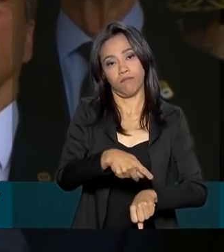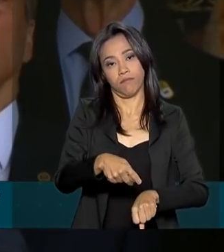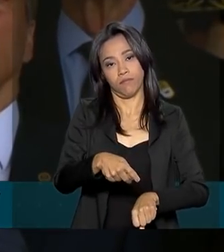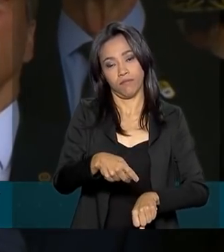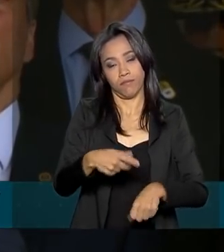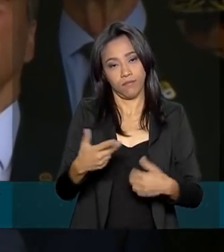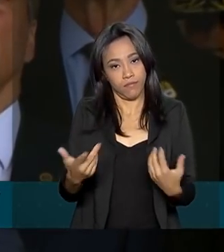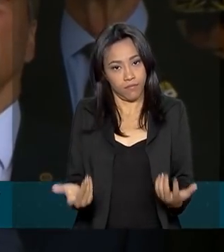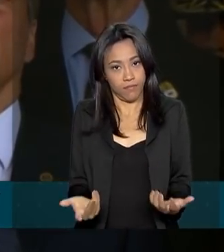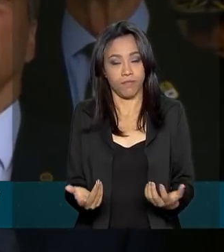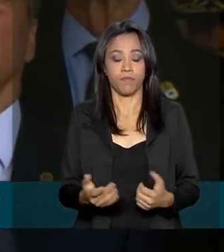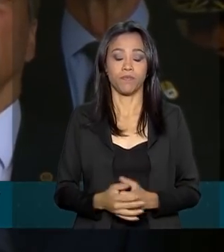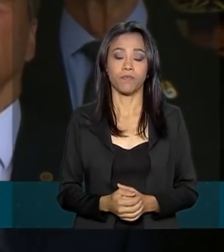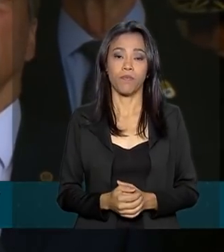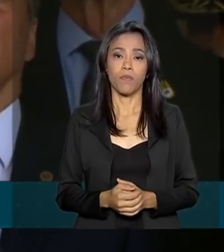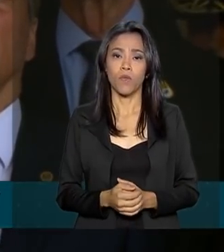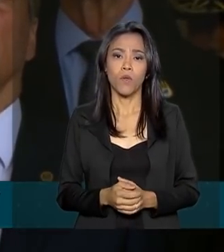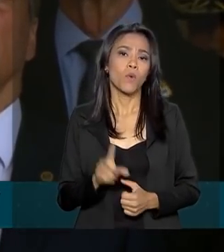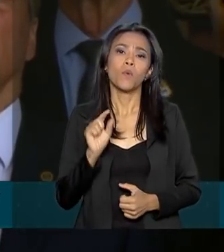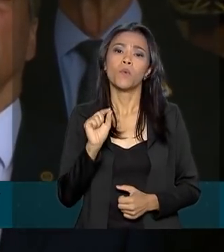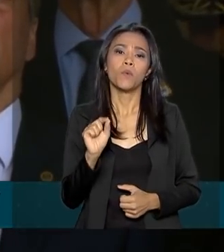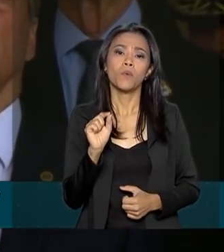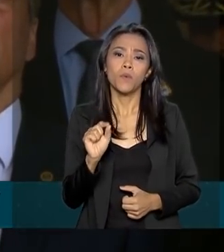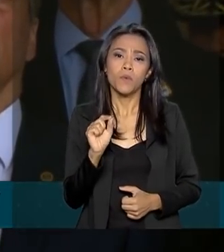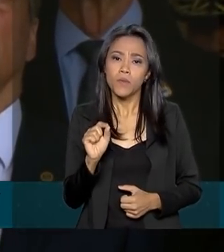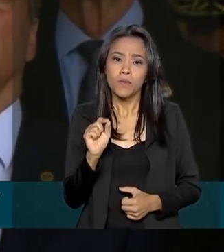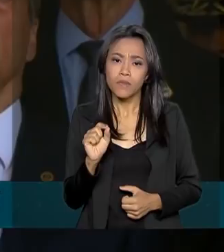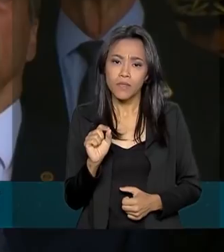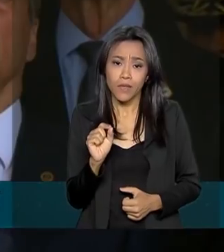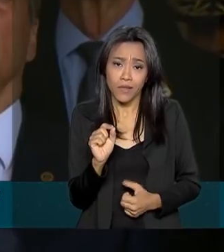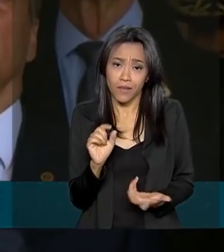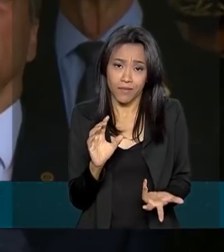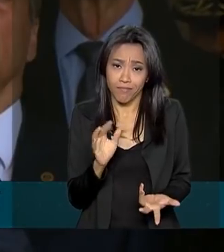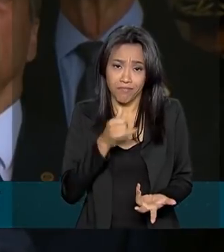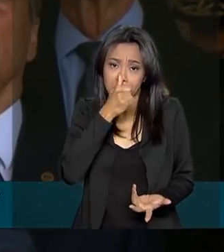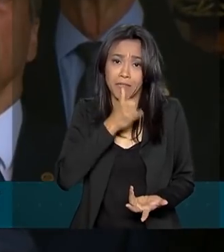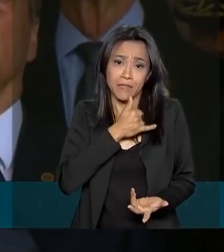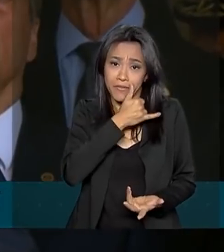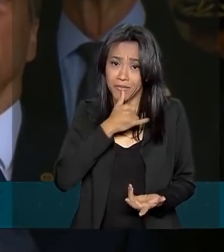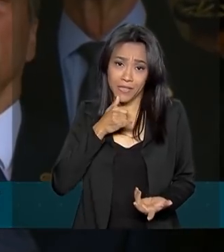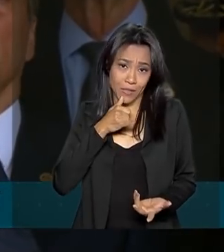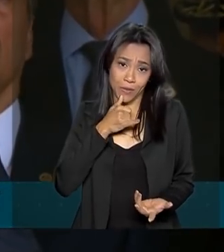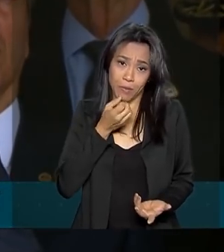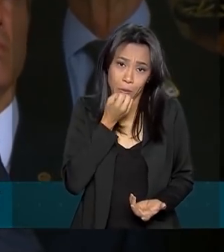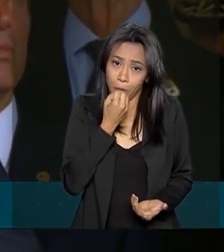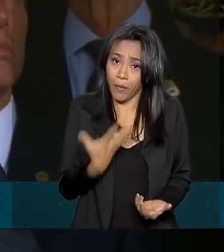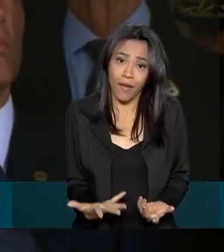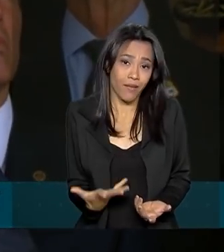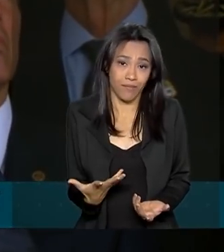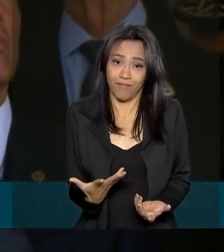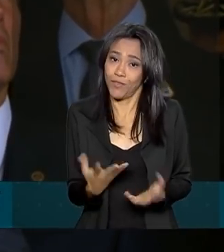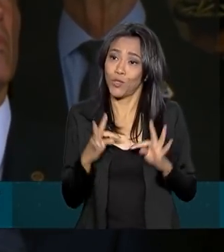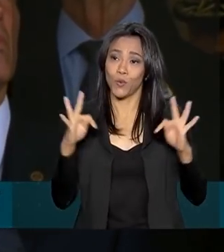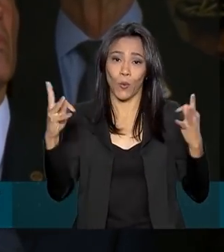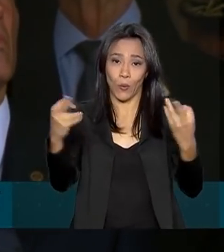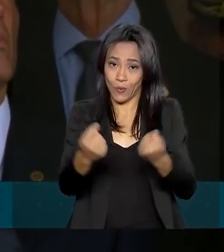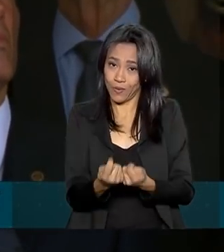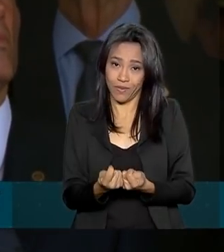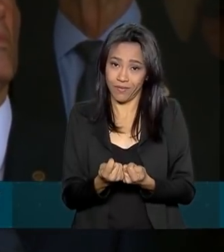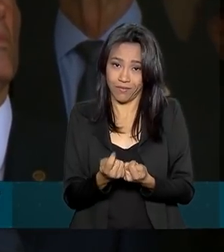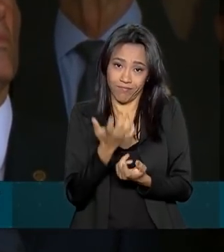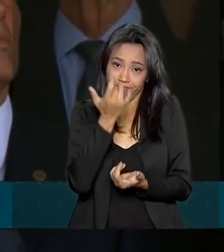o que seria um possível sacrifício do mandato pelo bem de todos nós?